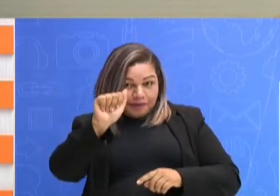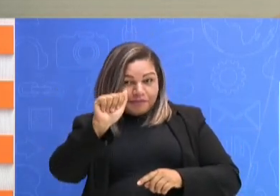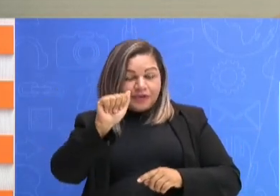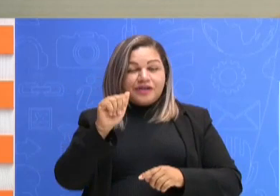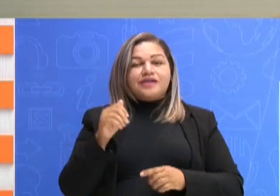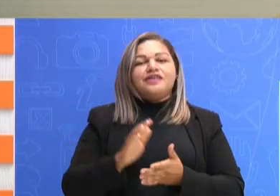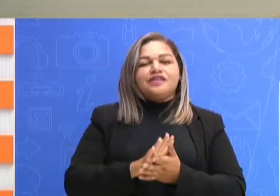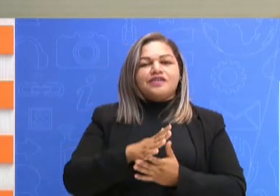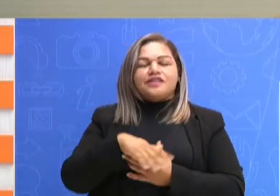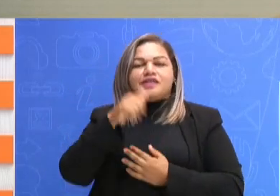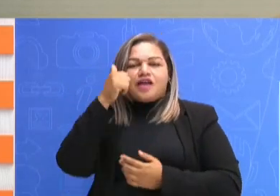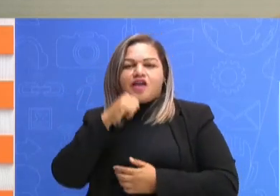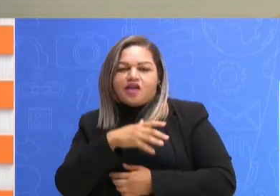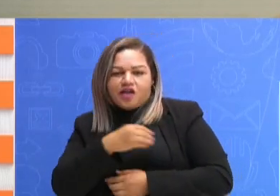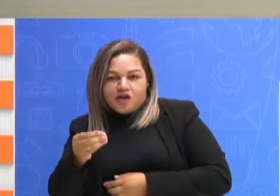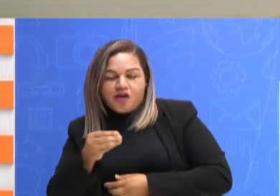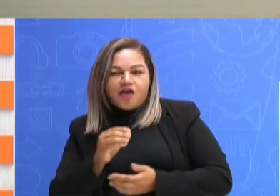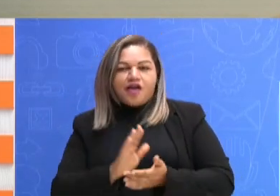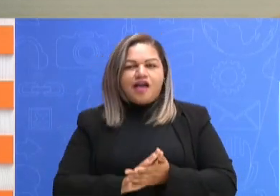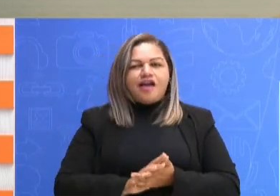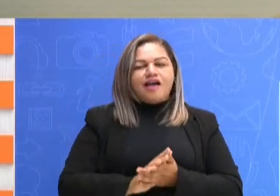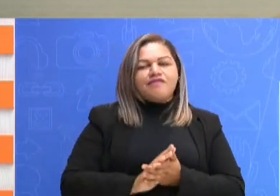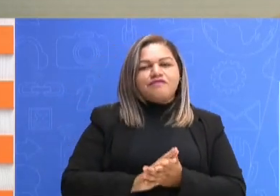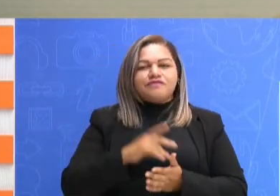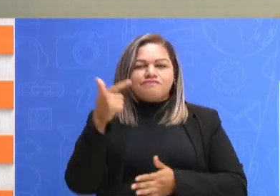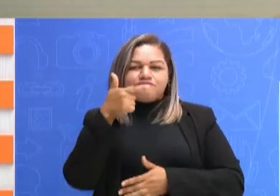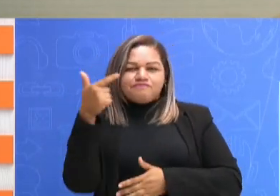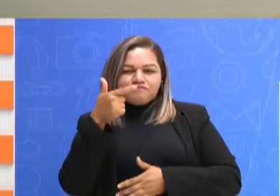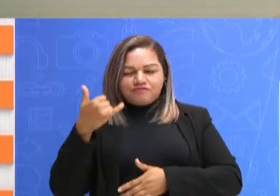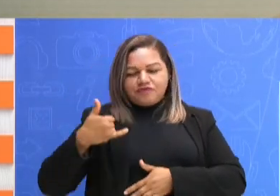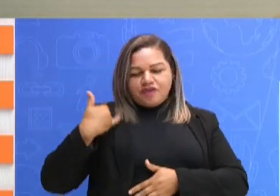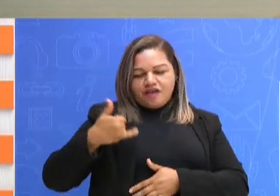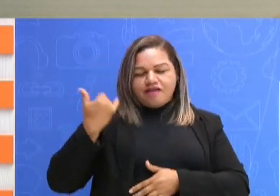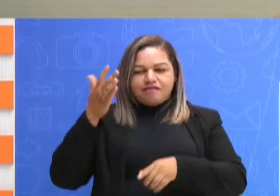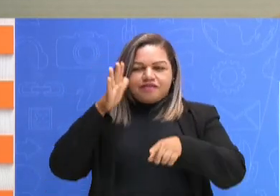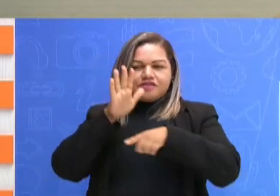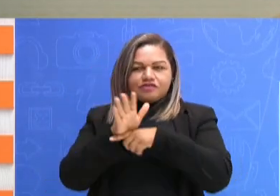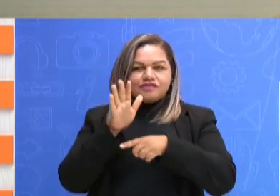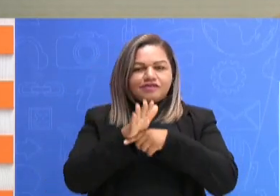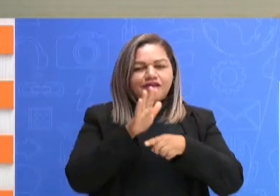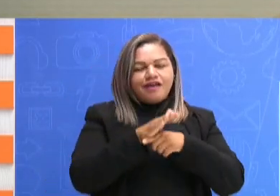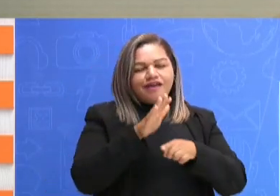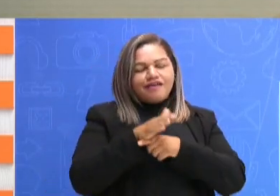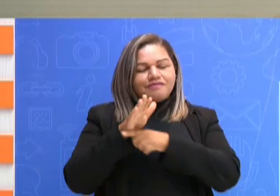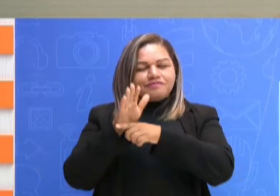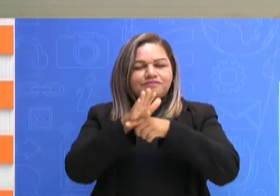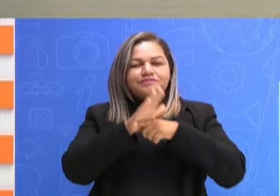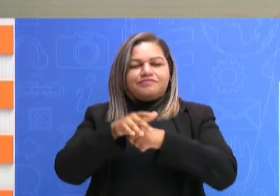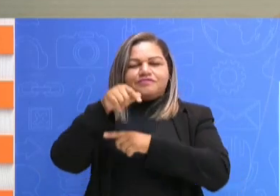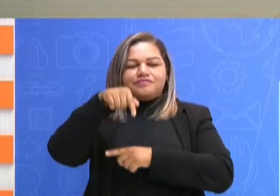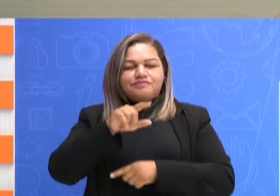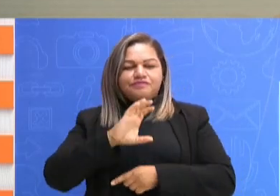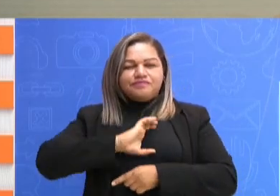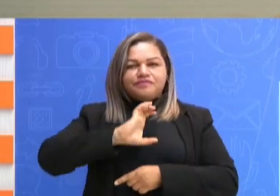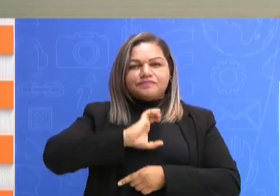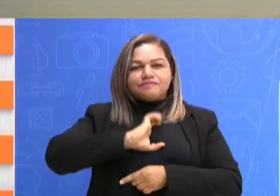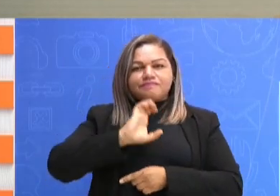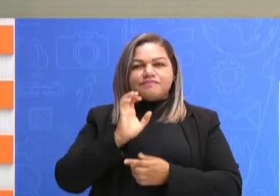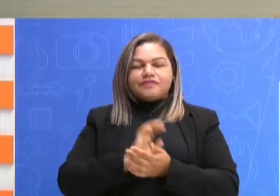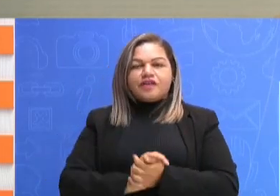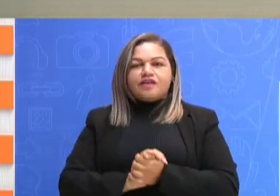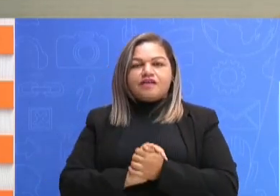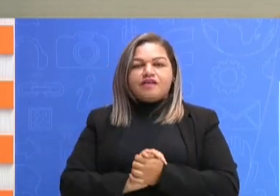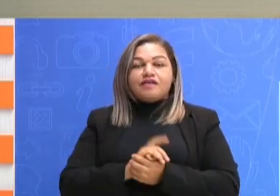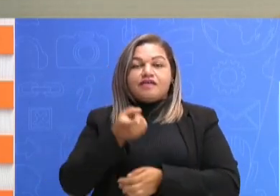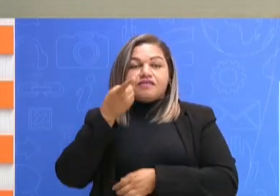tenho, é a filha mais velha, com 22 anos, vai me ajudar muito ainda a plantar boas sementes. Porque ela vai